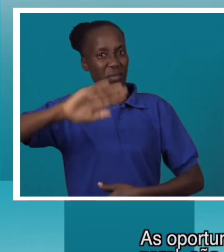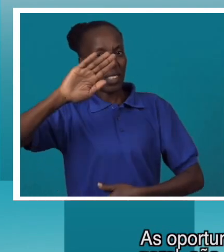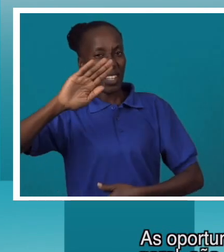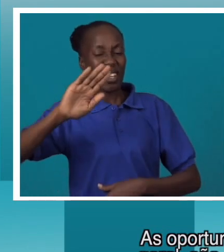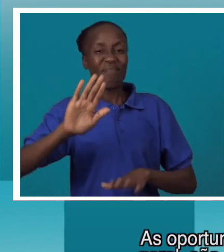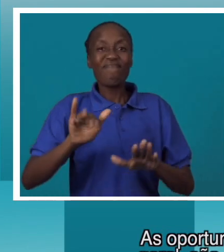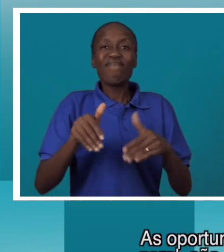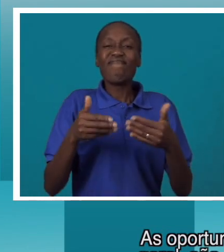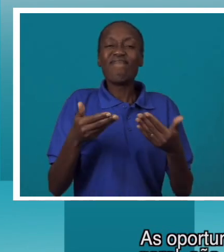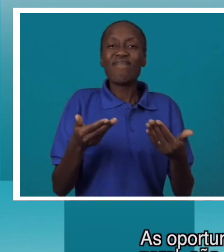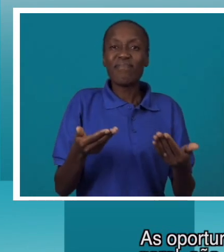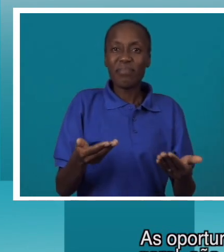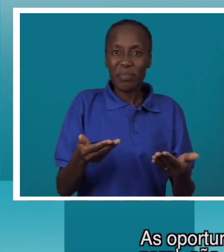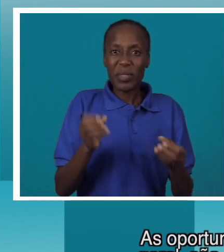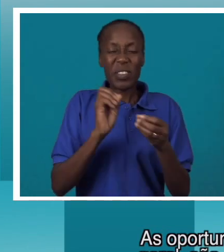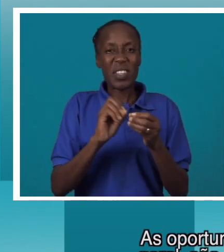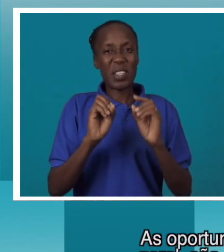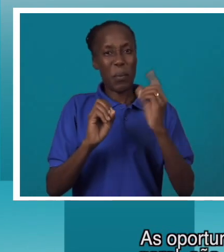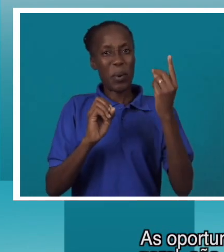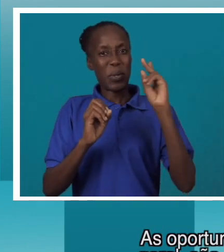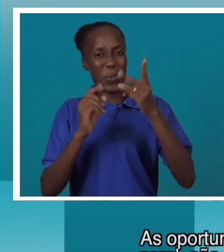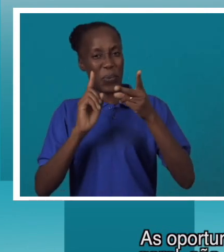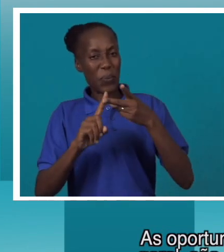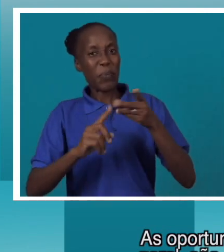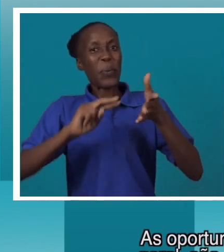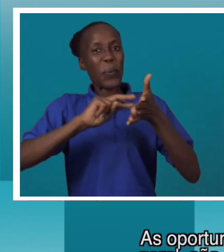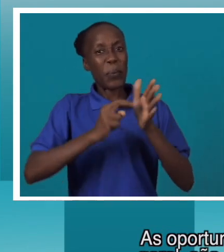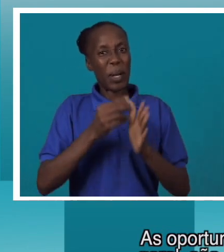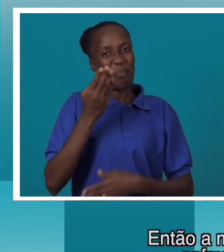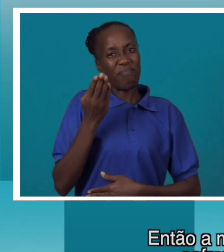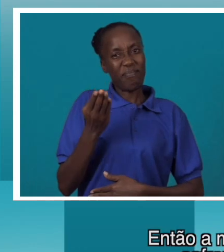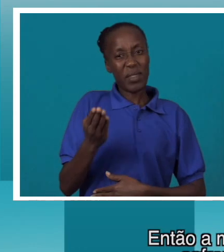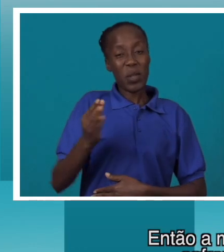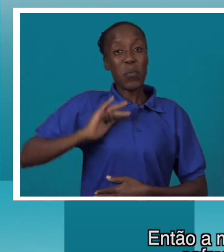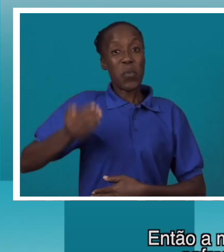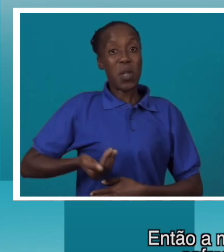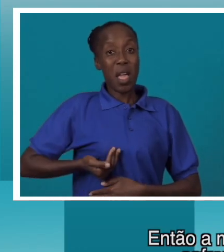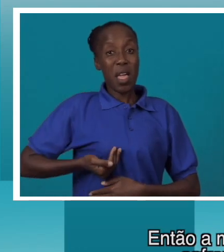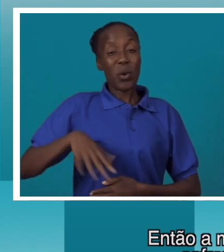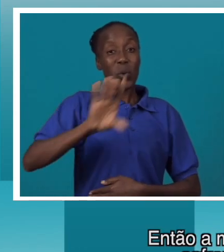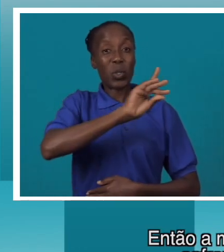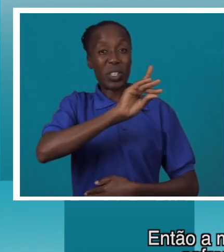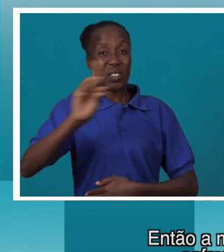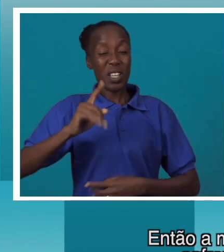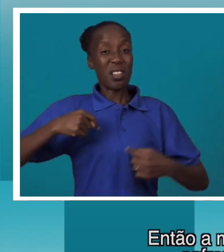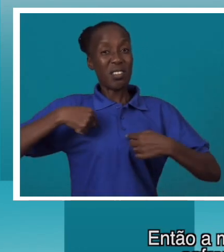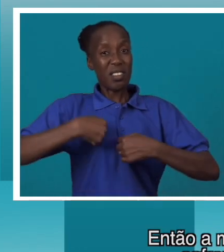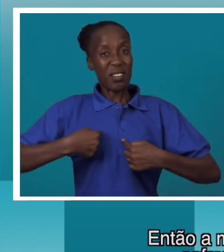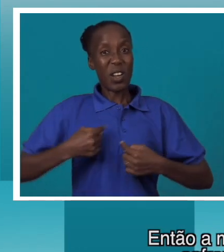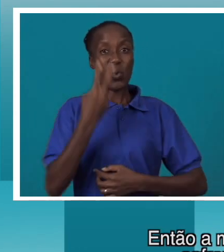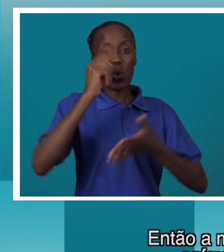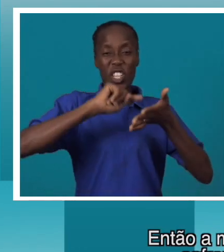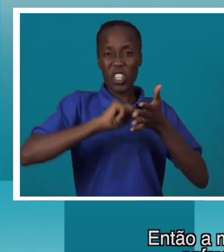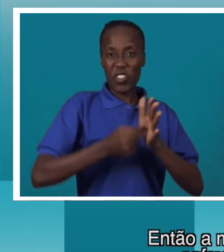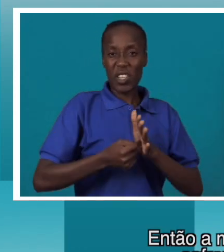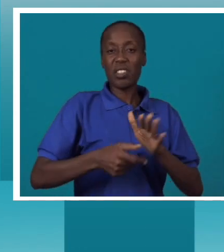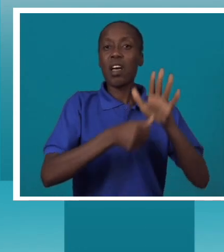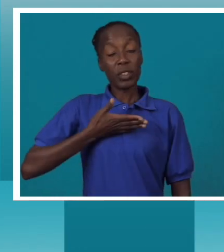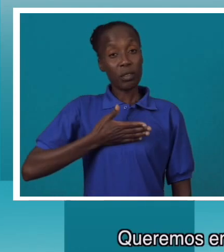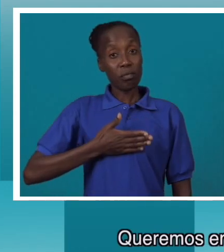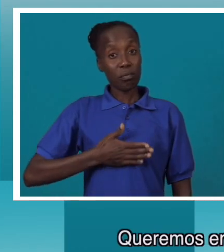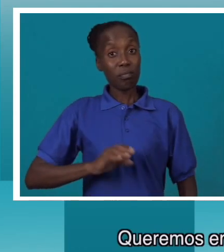geral são consideradas no segundo plano então a mulher com deficiência ela acaba sofrendo a dupla